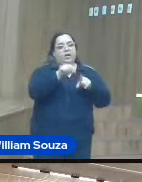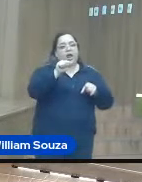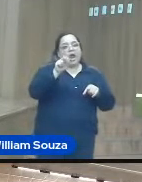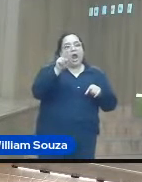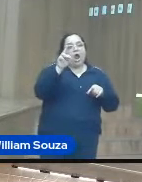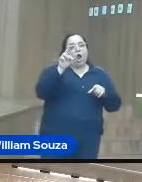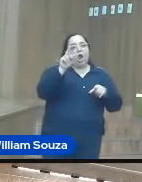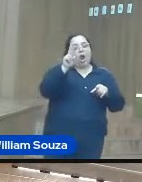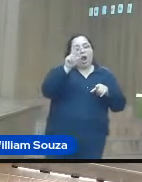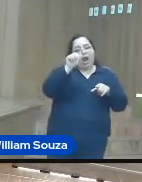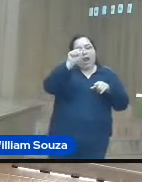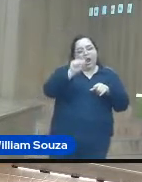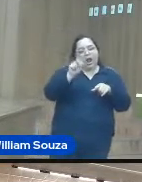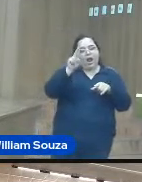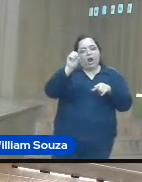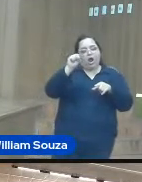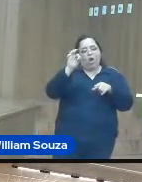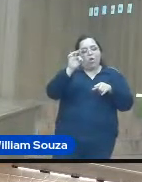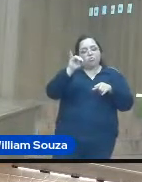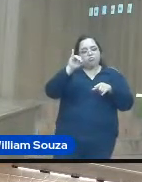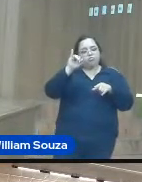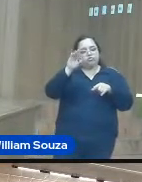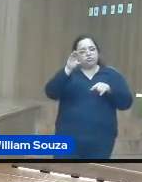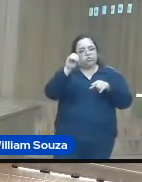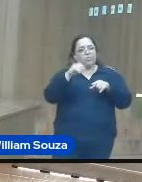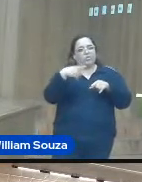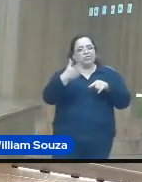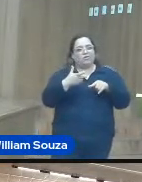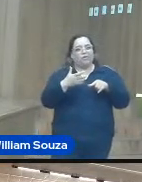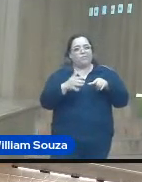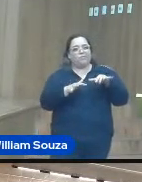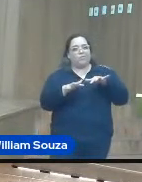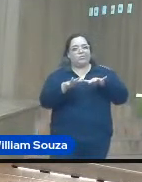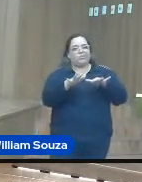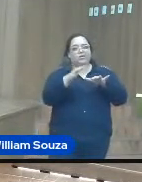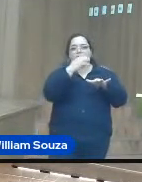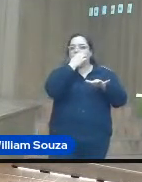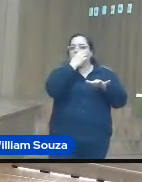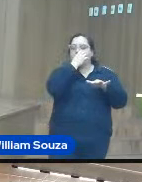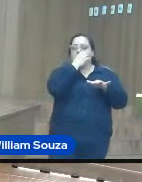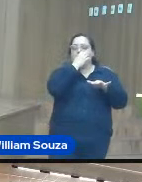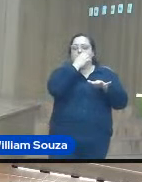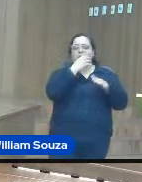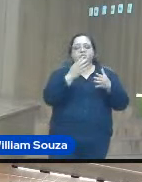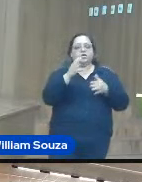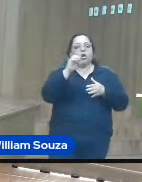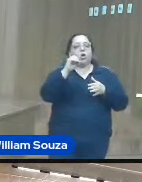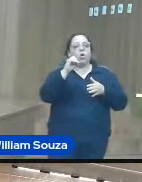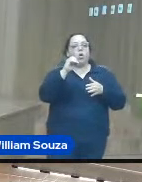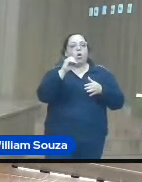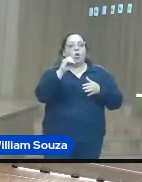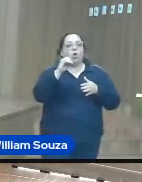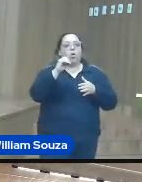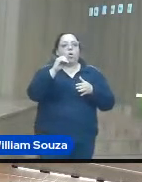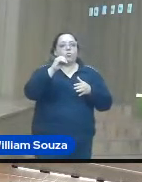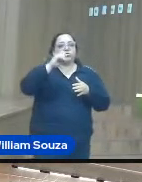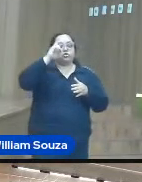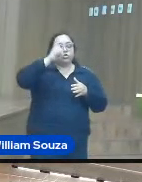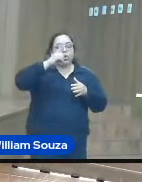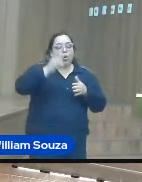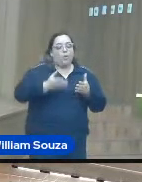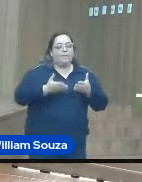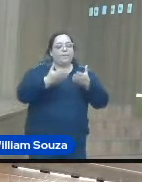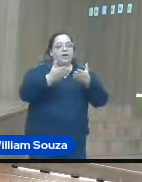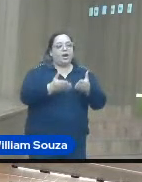de colonização mais tardio. Quando a gente compara ao que aconteceu com